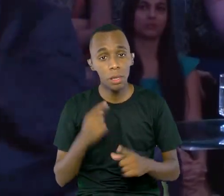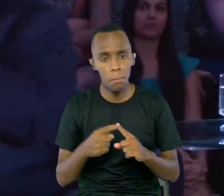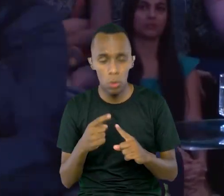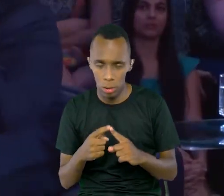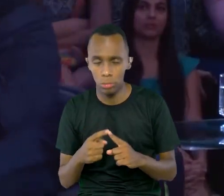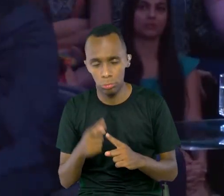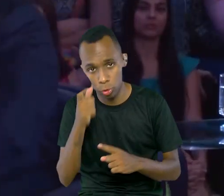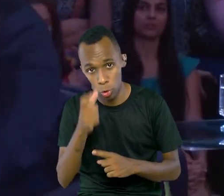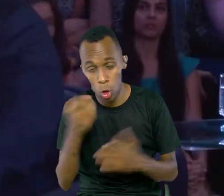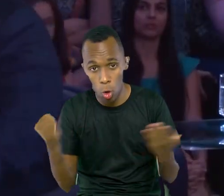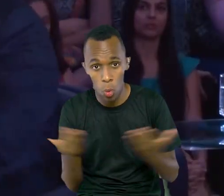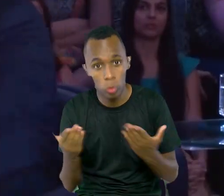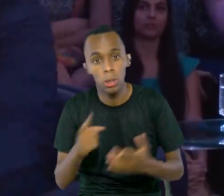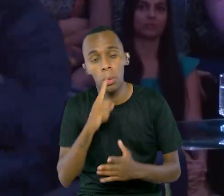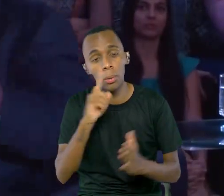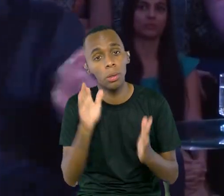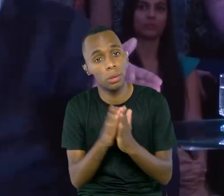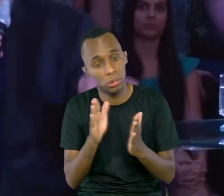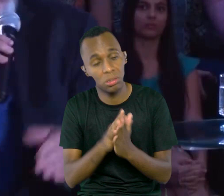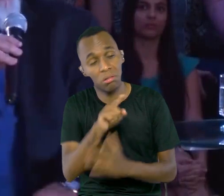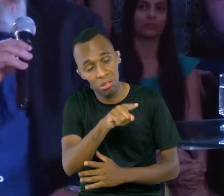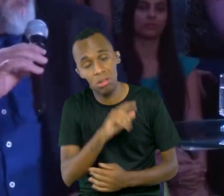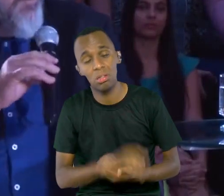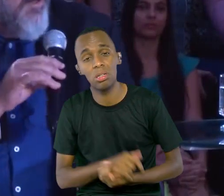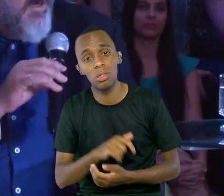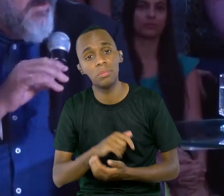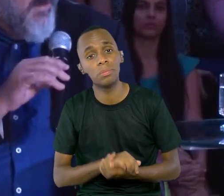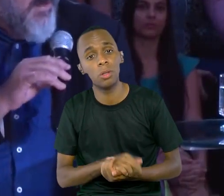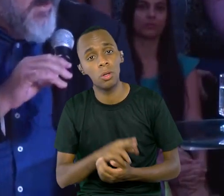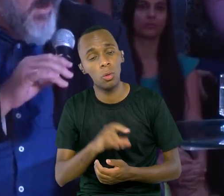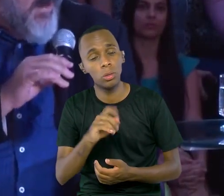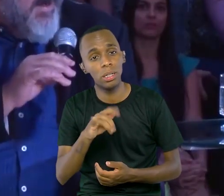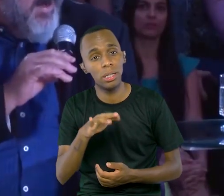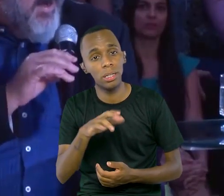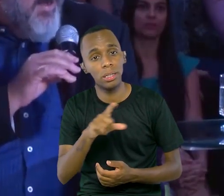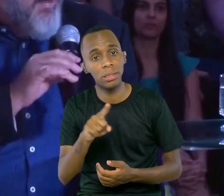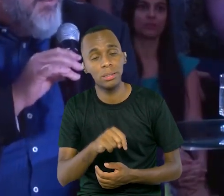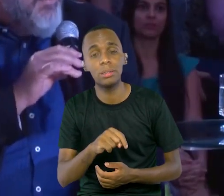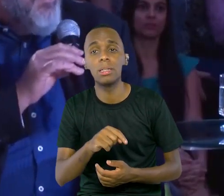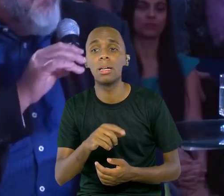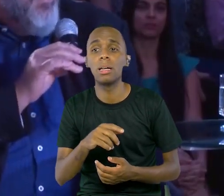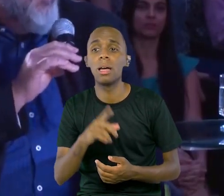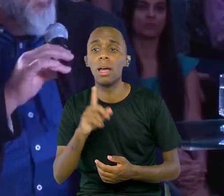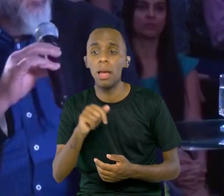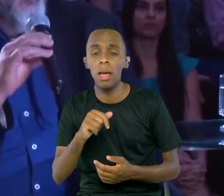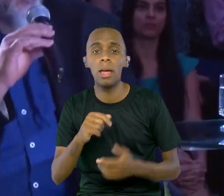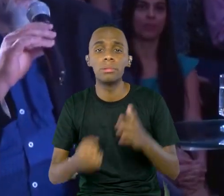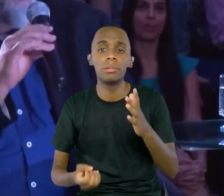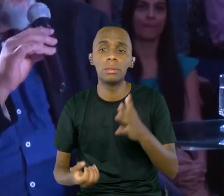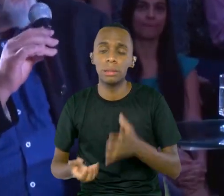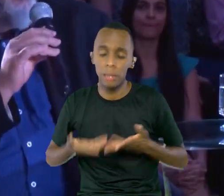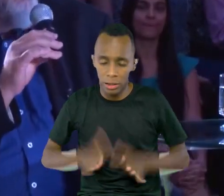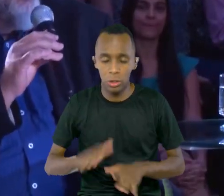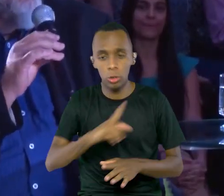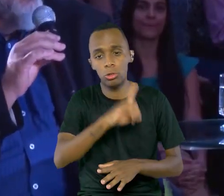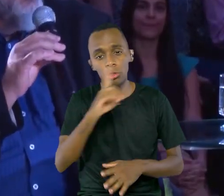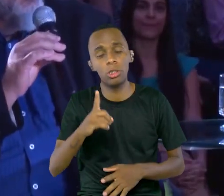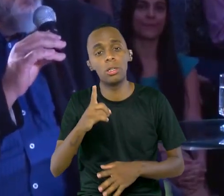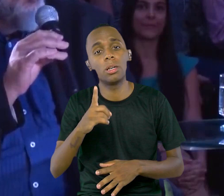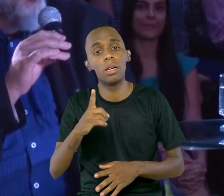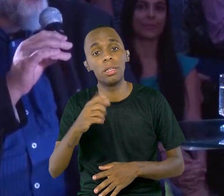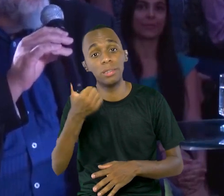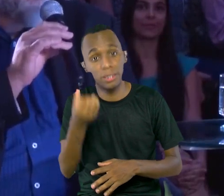embora. Só por curiosidade, hoje é aniversário do Lupicínio Rodrigues, né? Ele nasceu exatamente, né, no dia